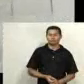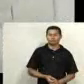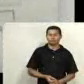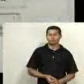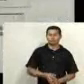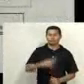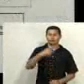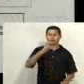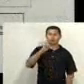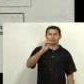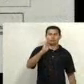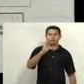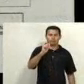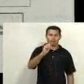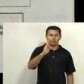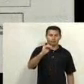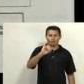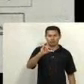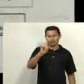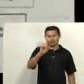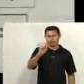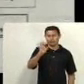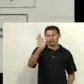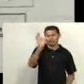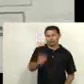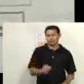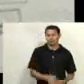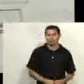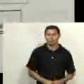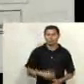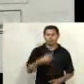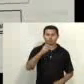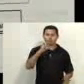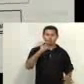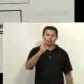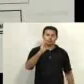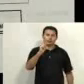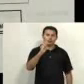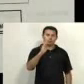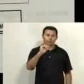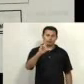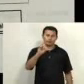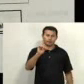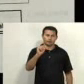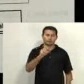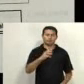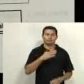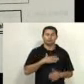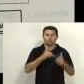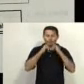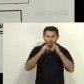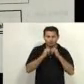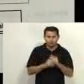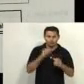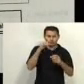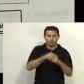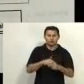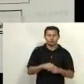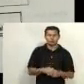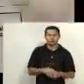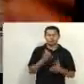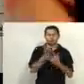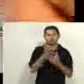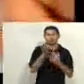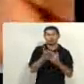a probabilidade, tá? A probabilidade, então, dos meus dados estarem